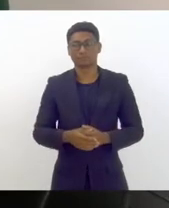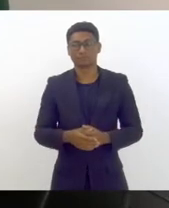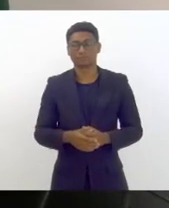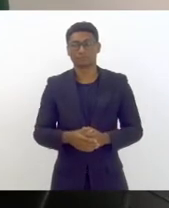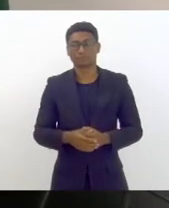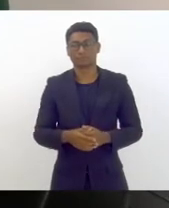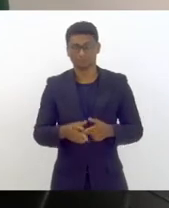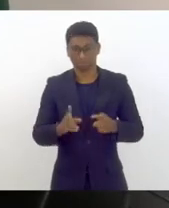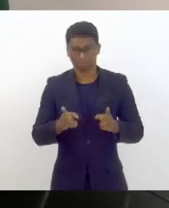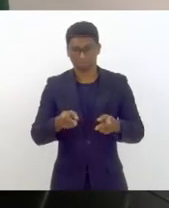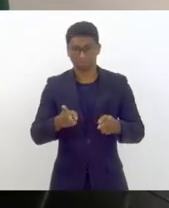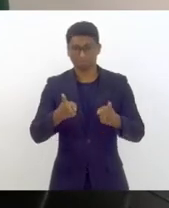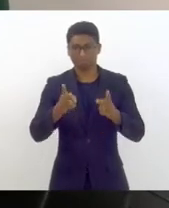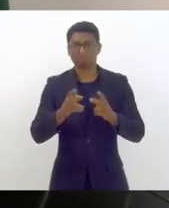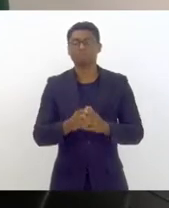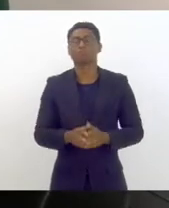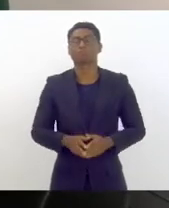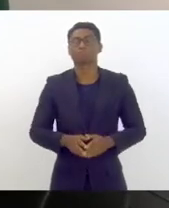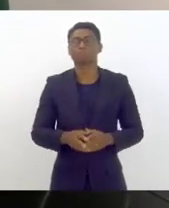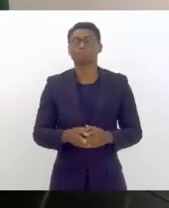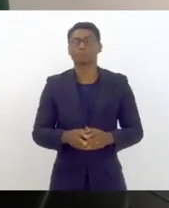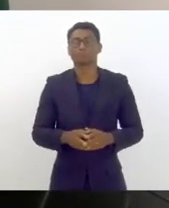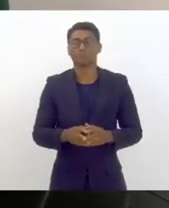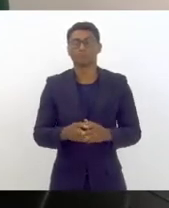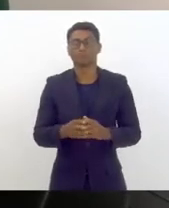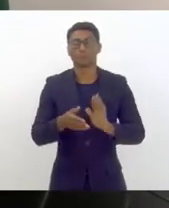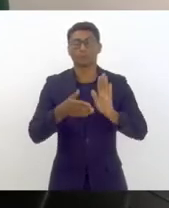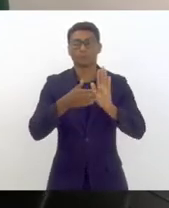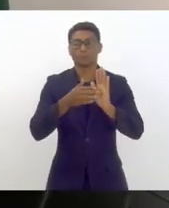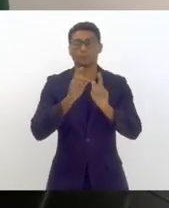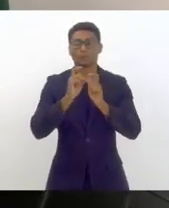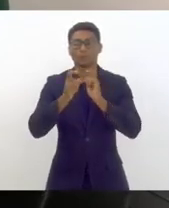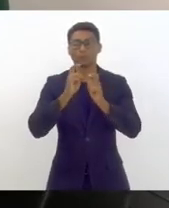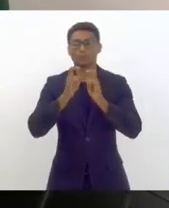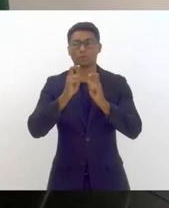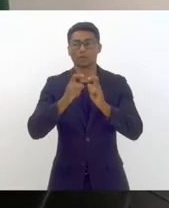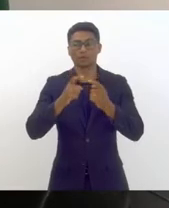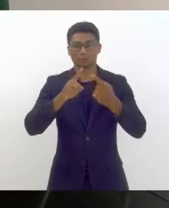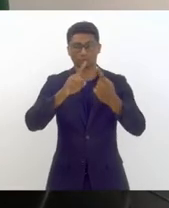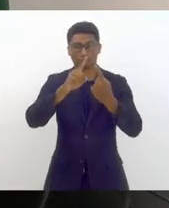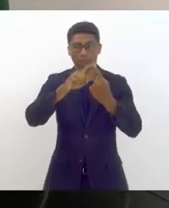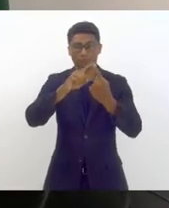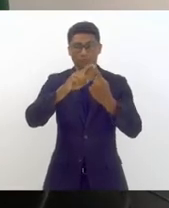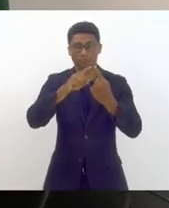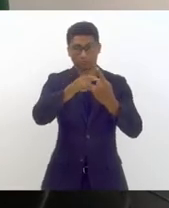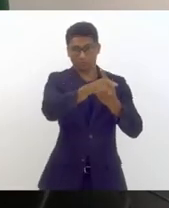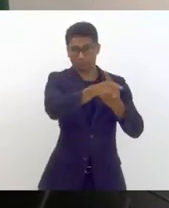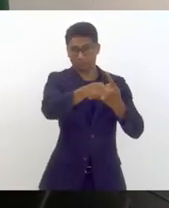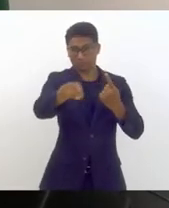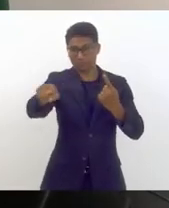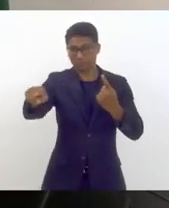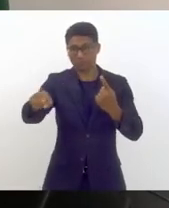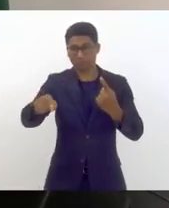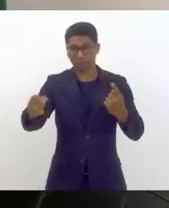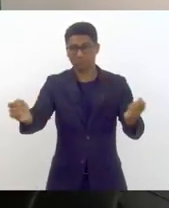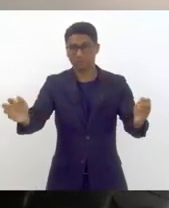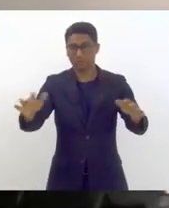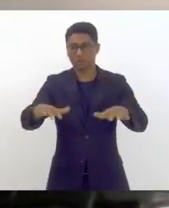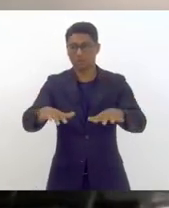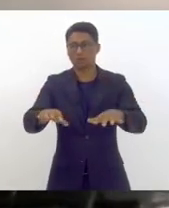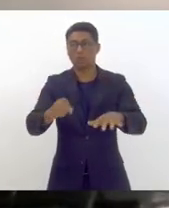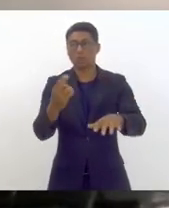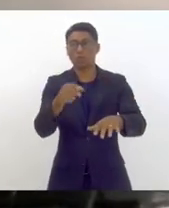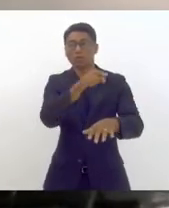legislativo de discussão de proposta. Então, vou botar a primeira ideia em discussão para, se alguém da plateia ou alguém que nos ouve aí de forma